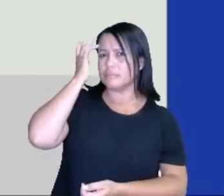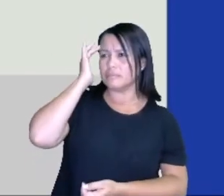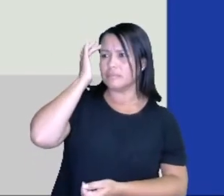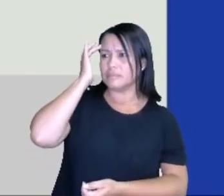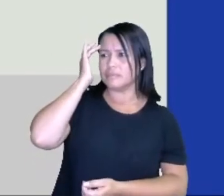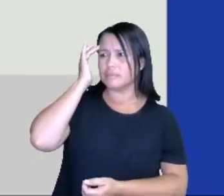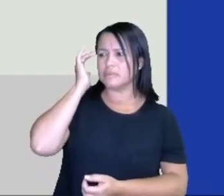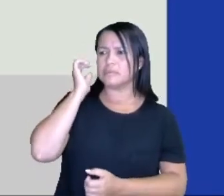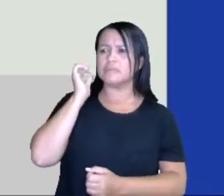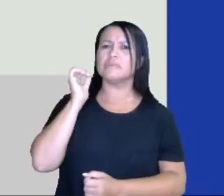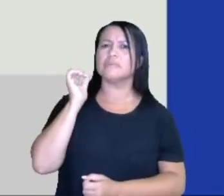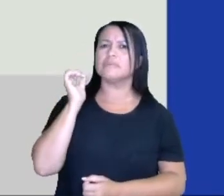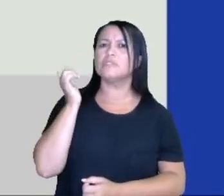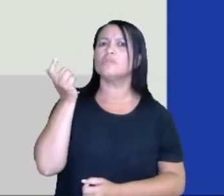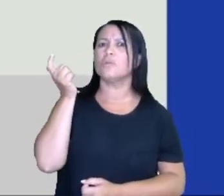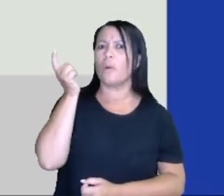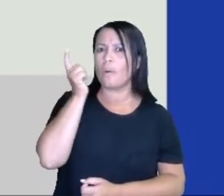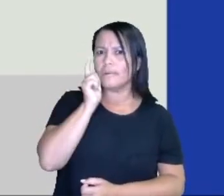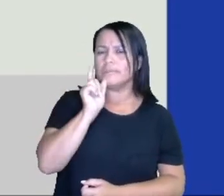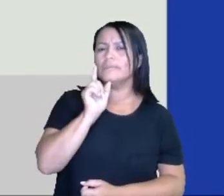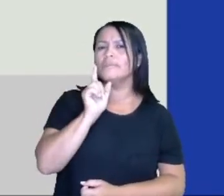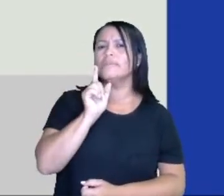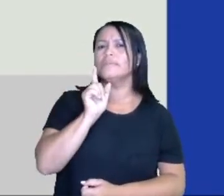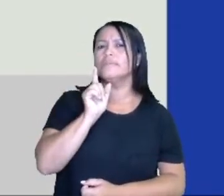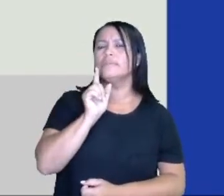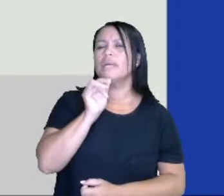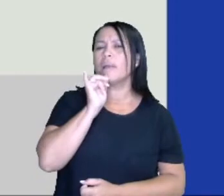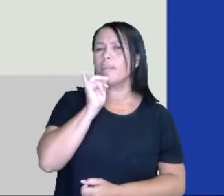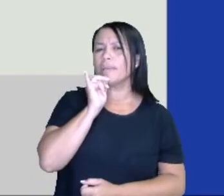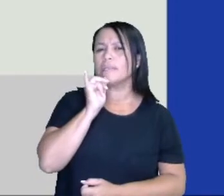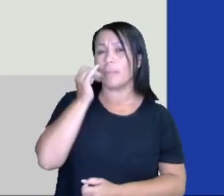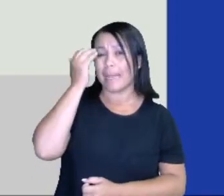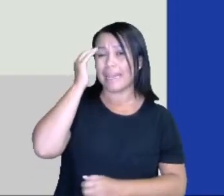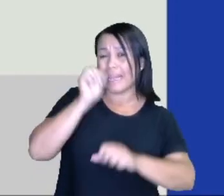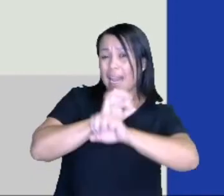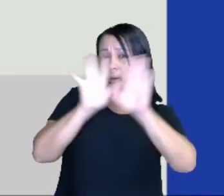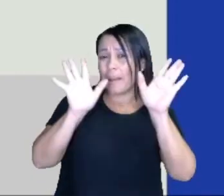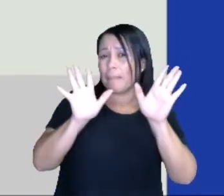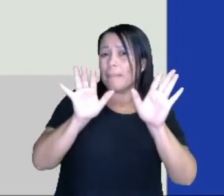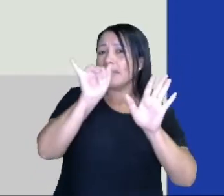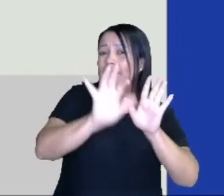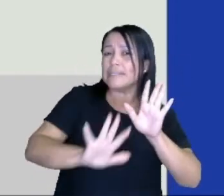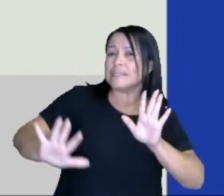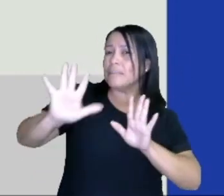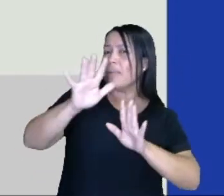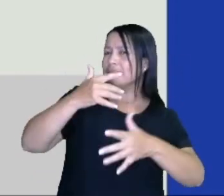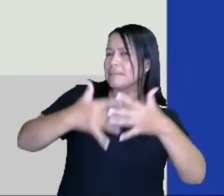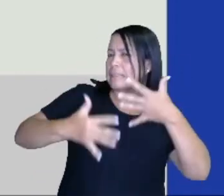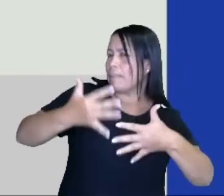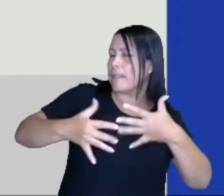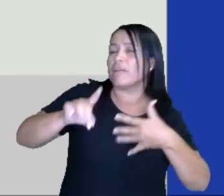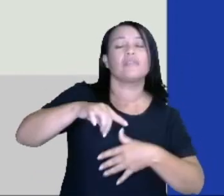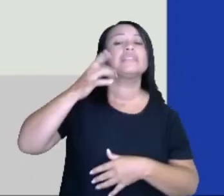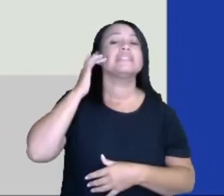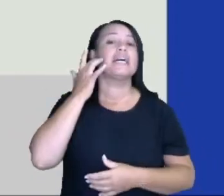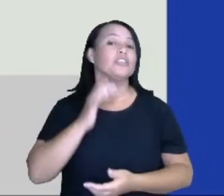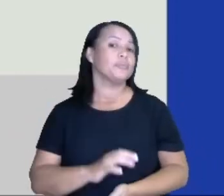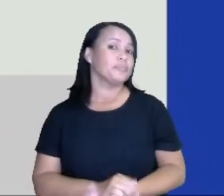dá para fazer a leitura dessas imagens de maneira correta, sem se atrapalhar? O que é que vocês